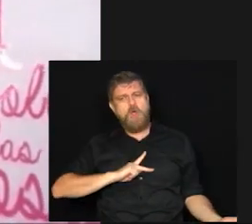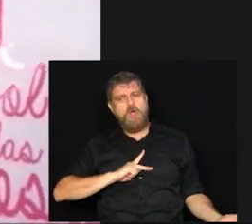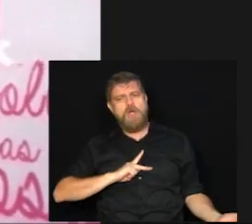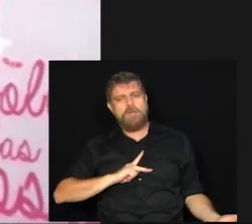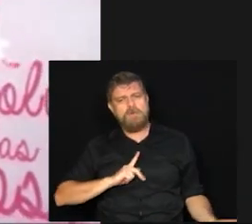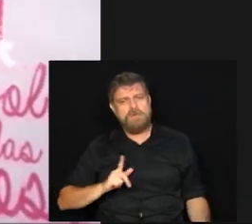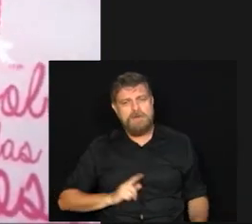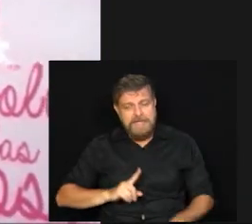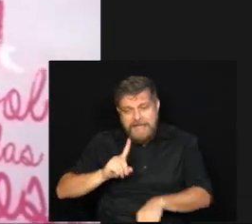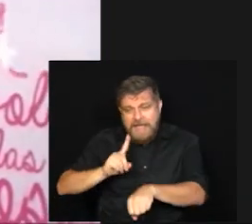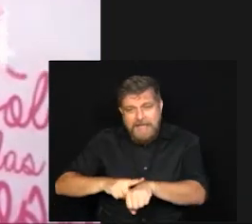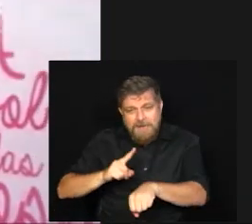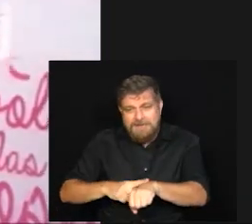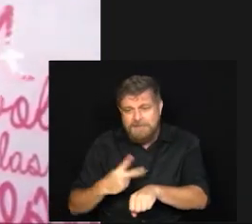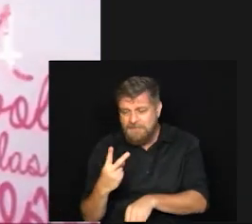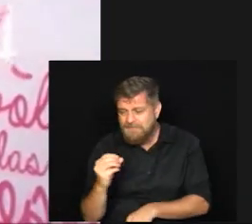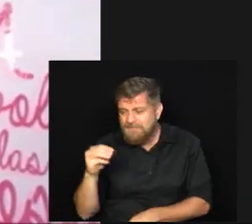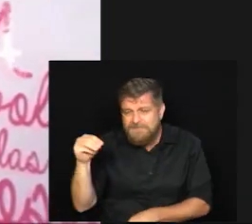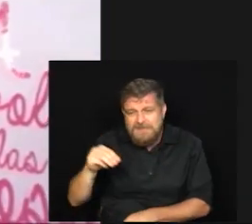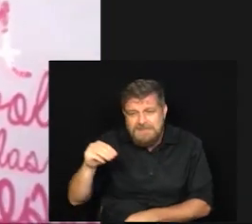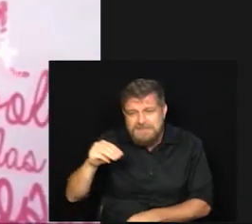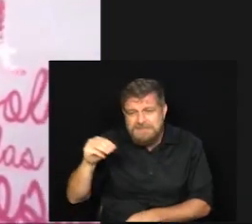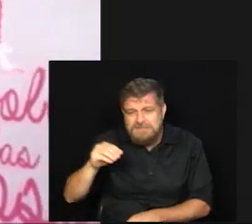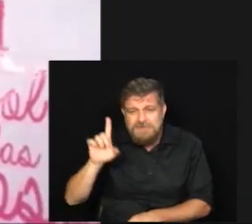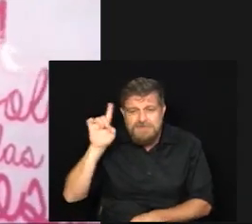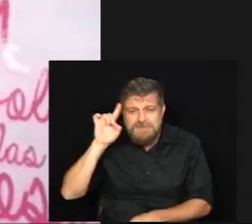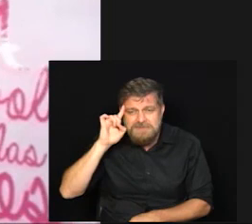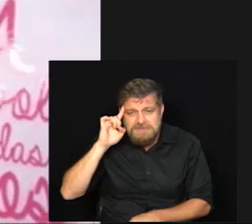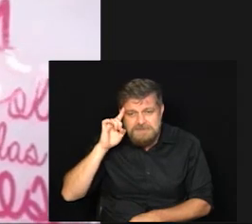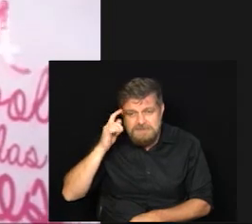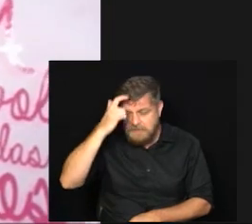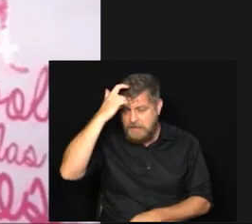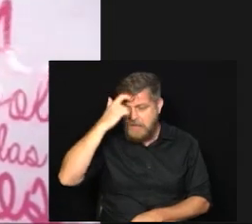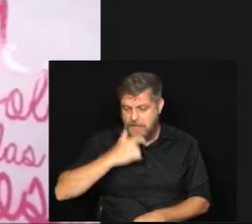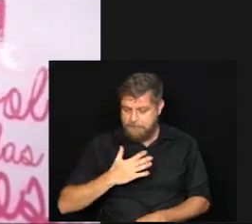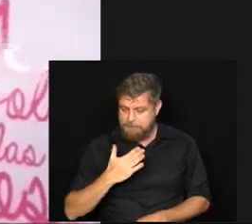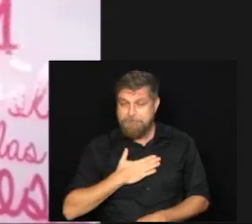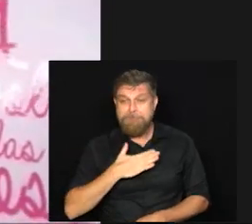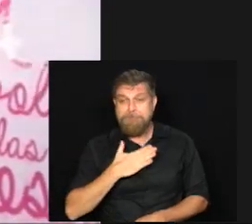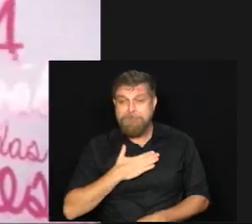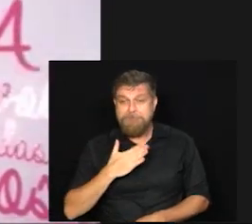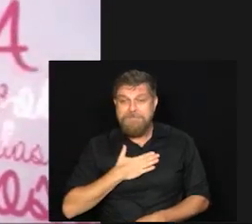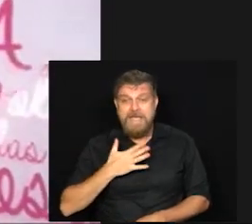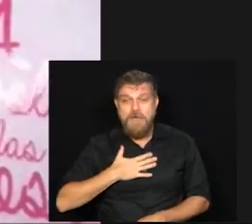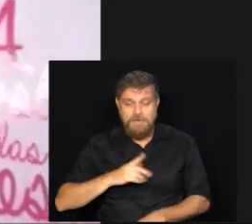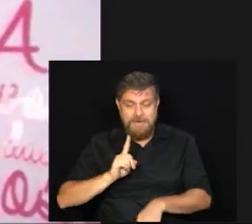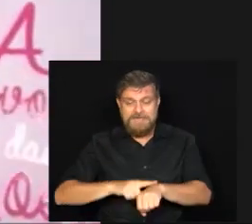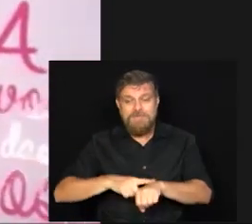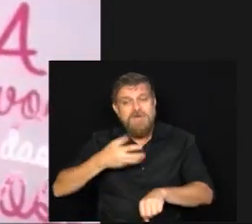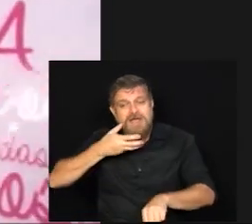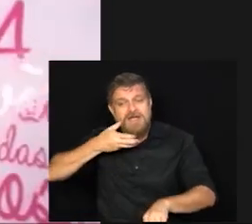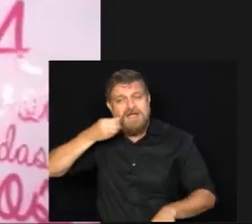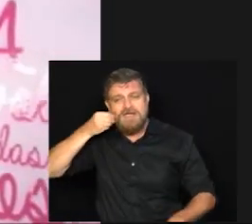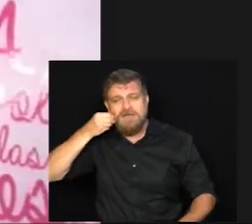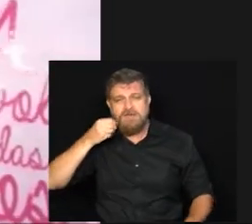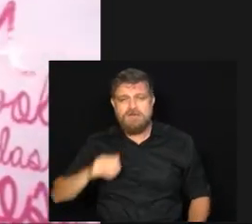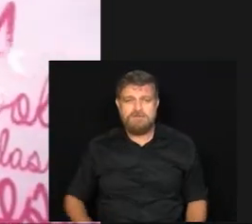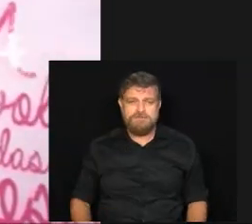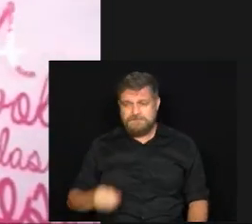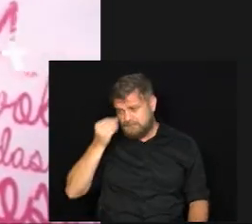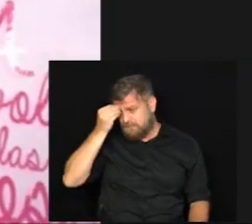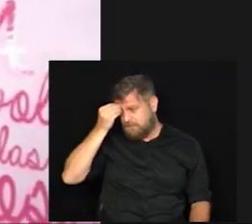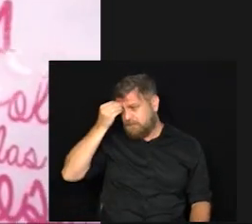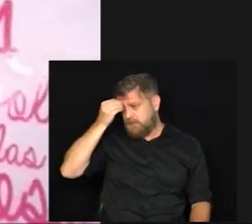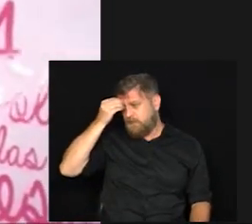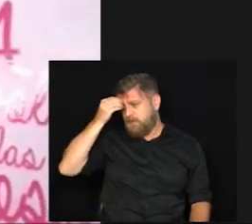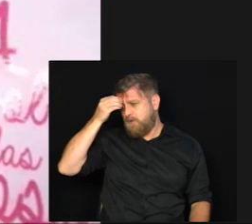um tempo, 20 minutos que seja do seu dia, você está destinando aquele tempo a você. E, gente, conhecimento